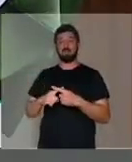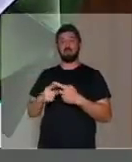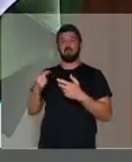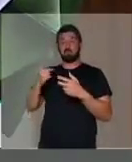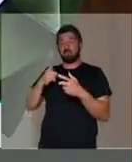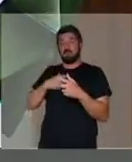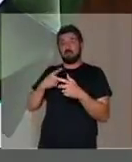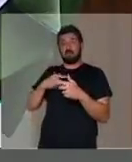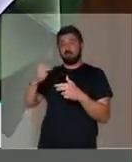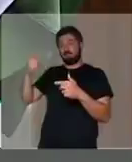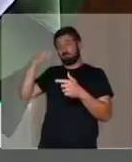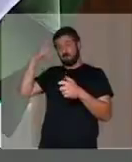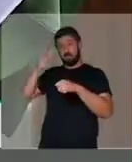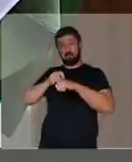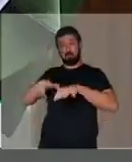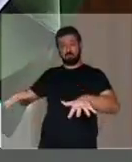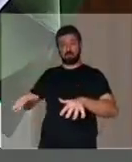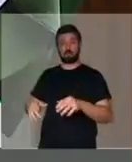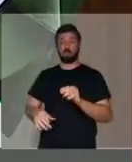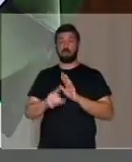à constitucionalidade do decreto